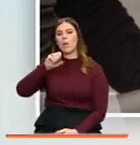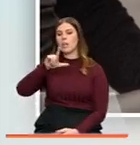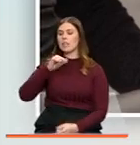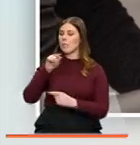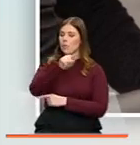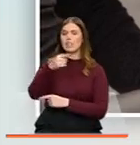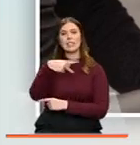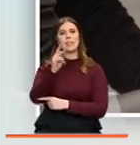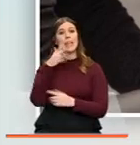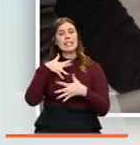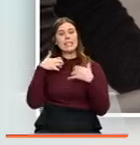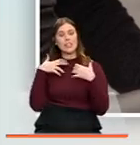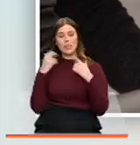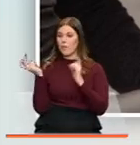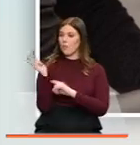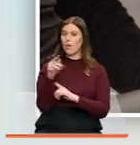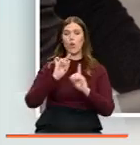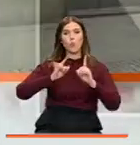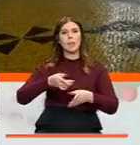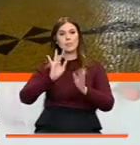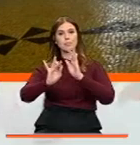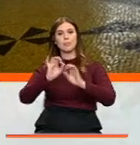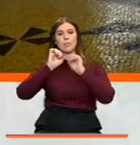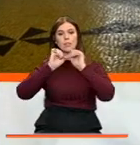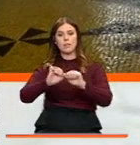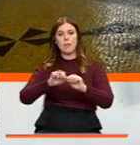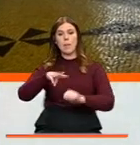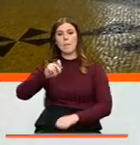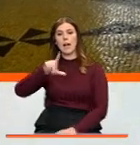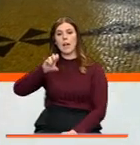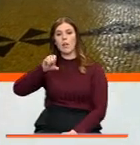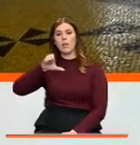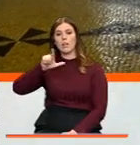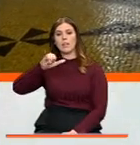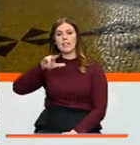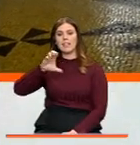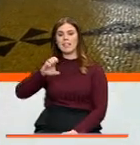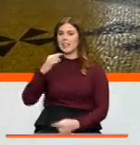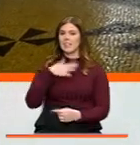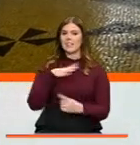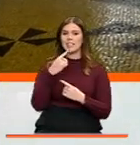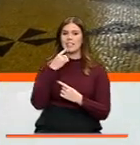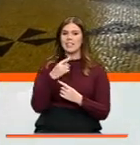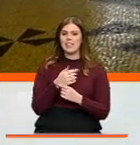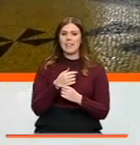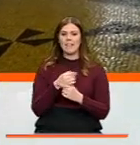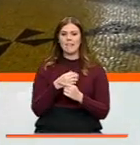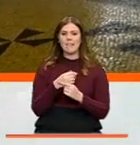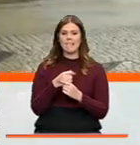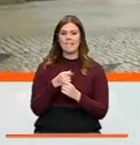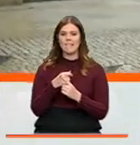TV. Sexta-feira começa o seu tratamento na Malo Clinic. Queres dizer logo?